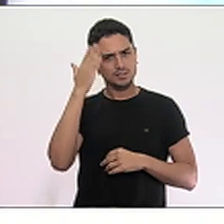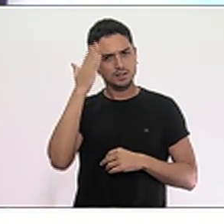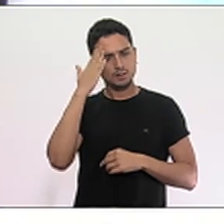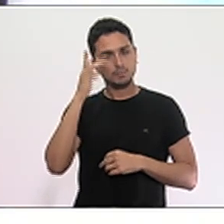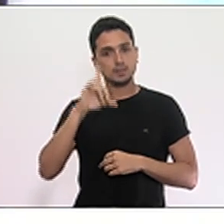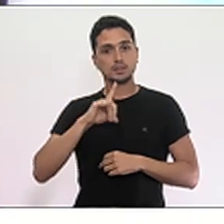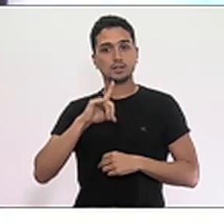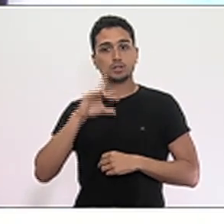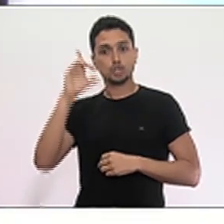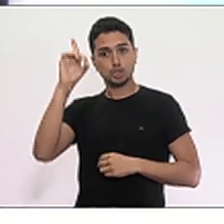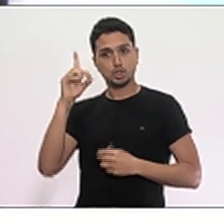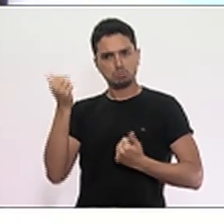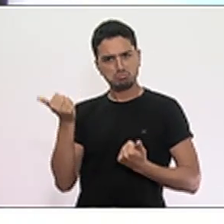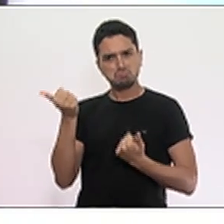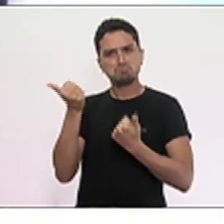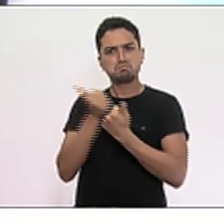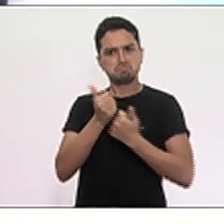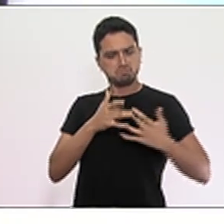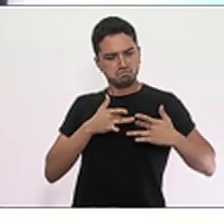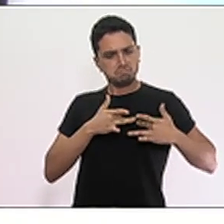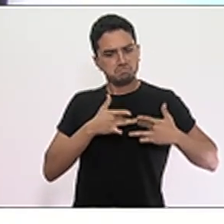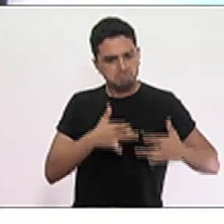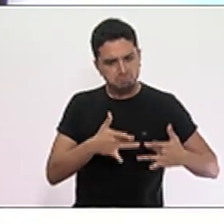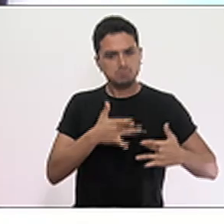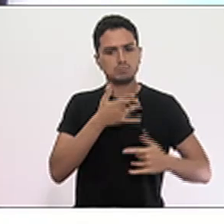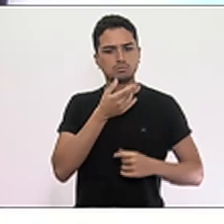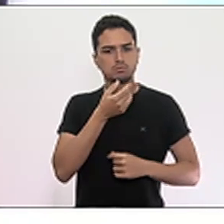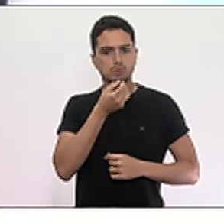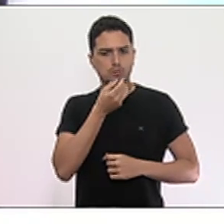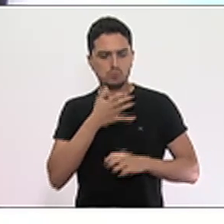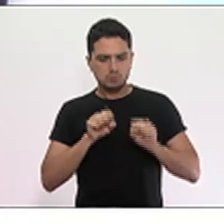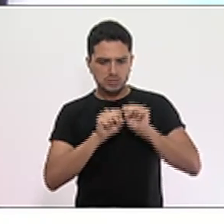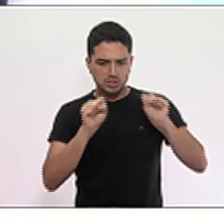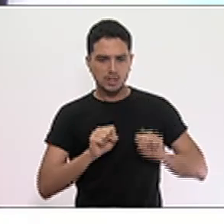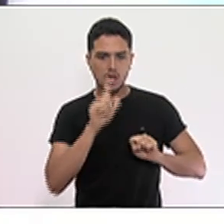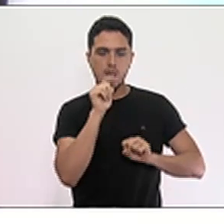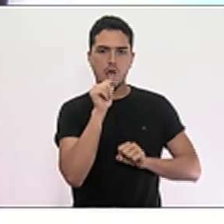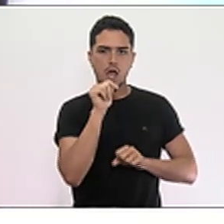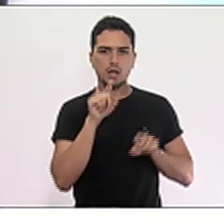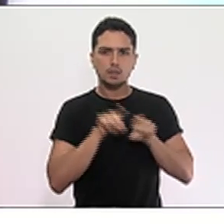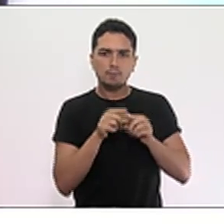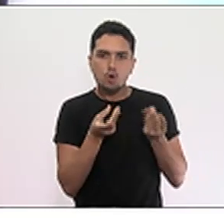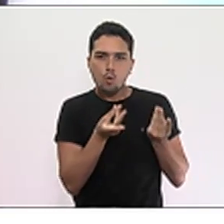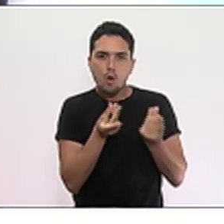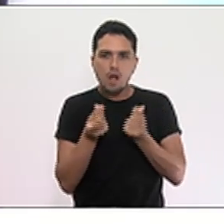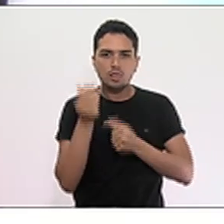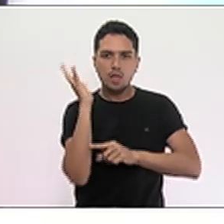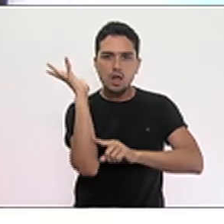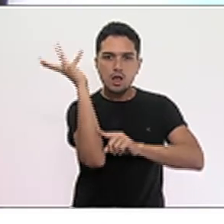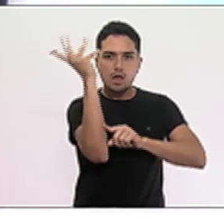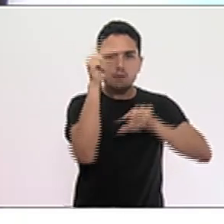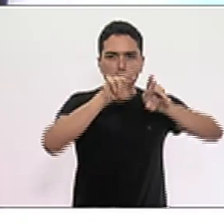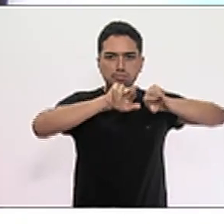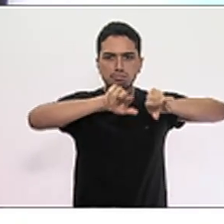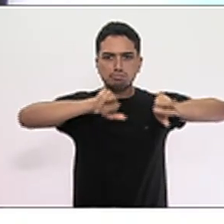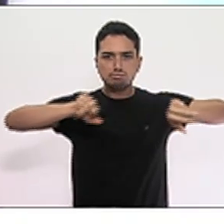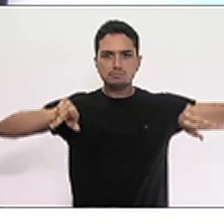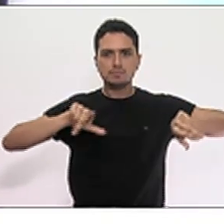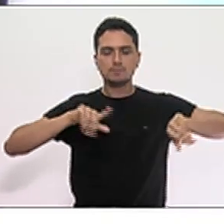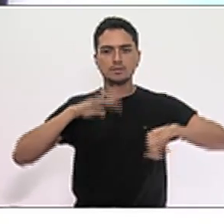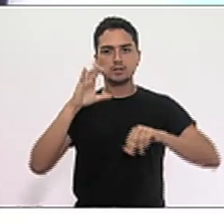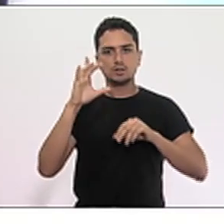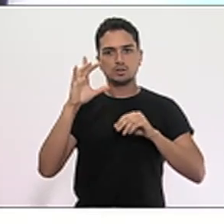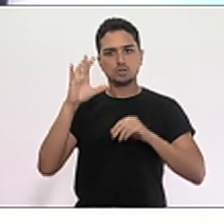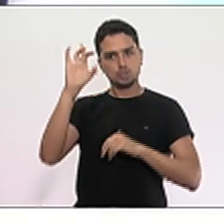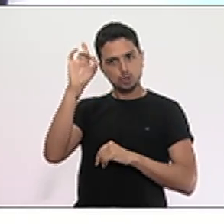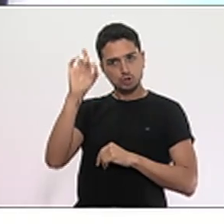diretoria dedicada ao assunto, uma diretoria de segurança hídrica e qualidade ambiental. É uma diretoria que pega toda a parte